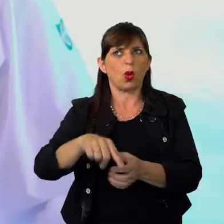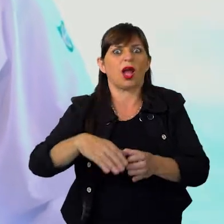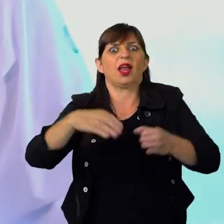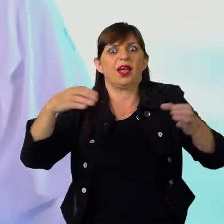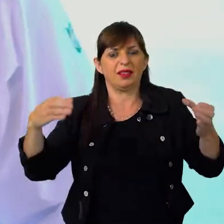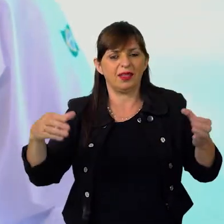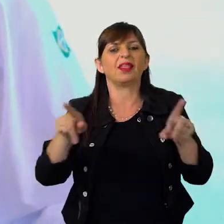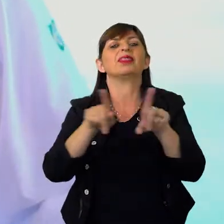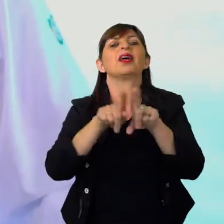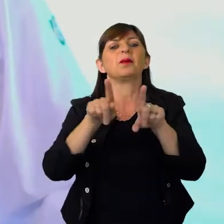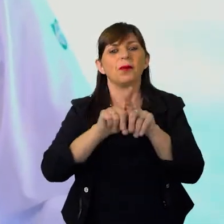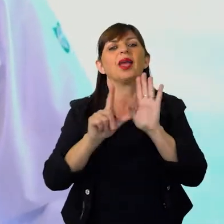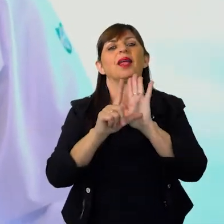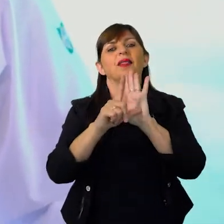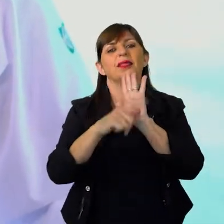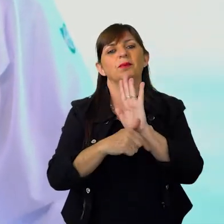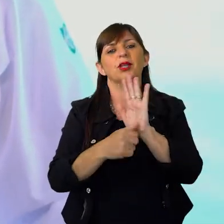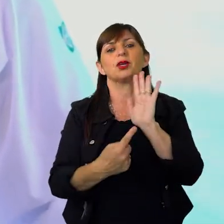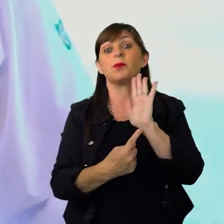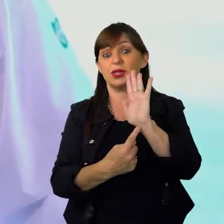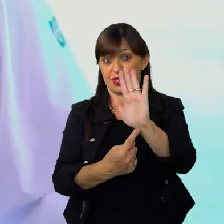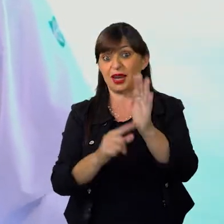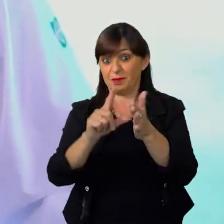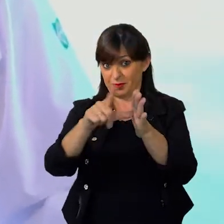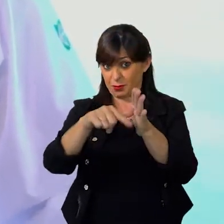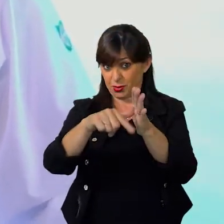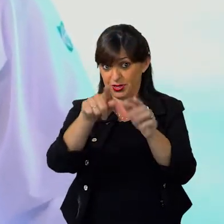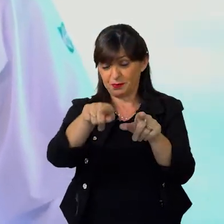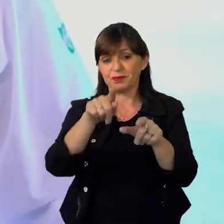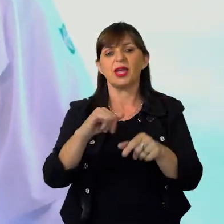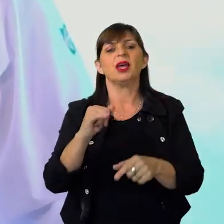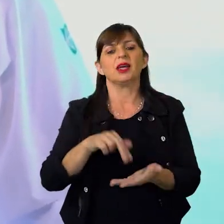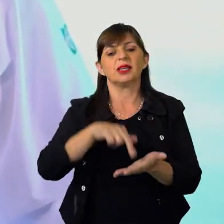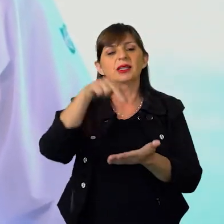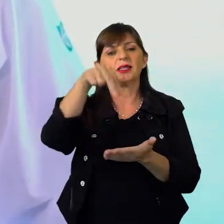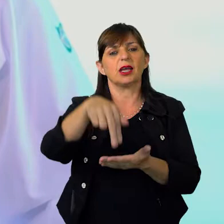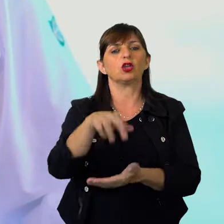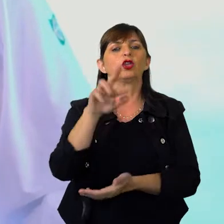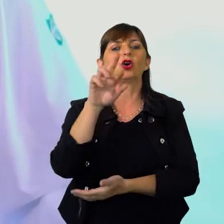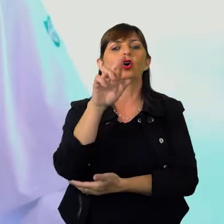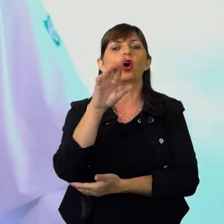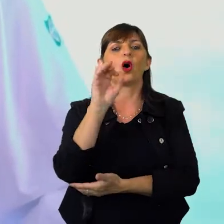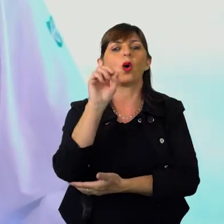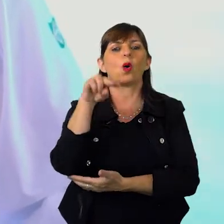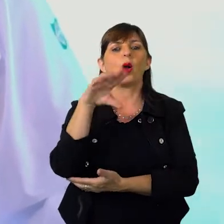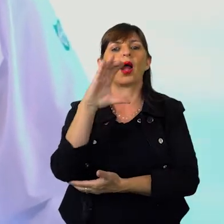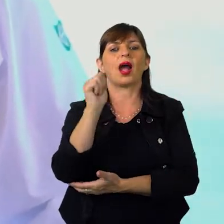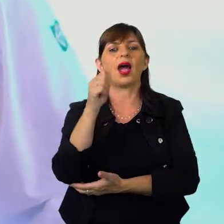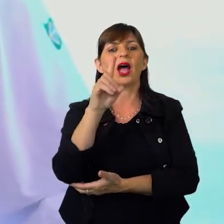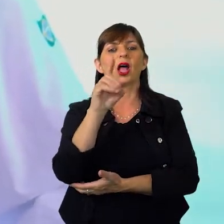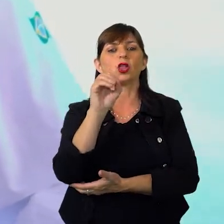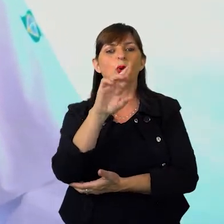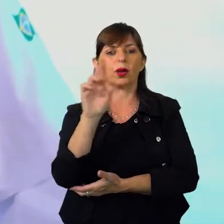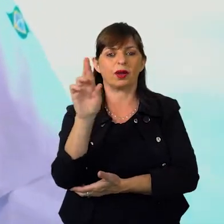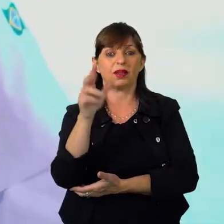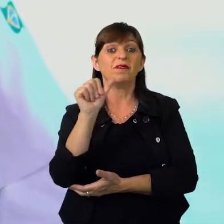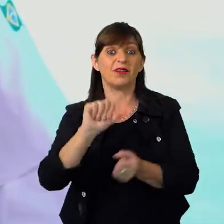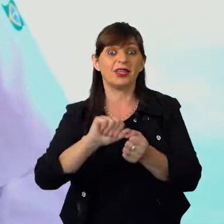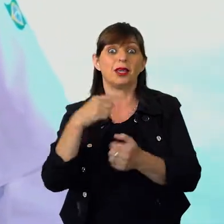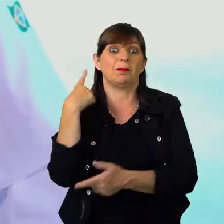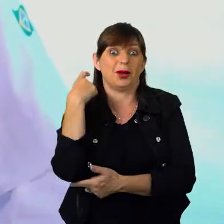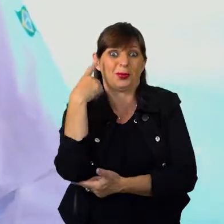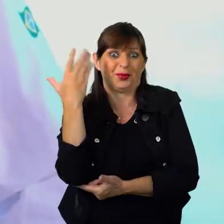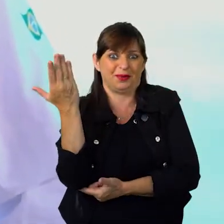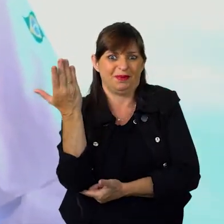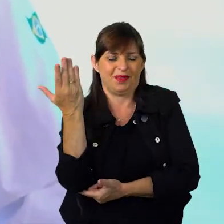Nós também vamos mostrar aí no decorrer das nossas imagens mais o Salto Grande realmente tinha